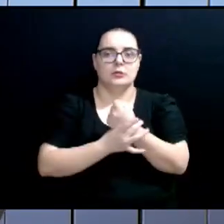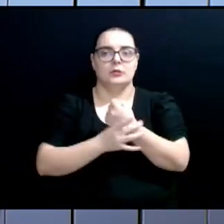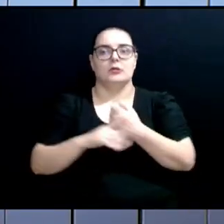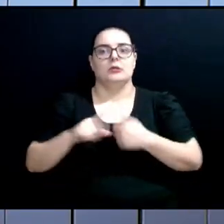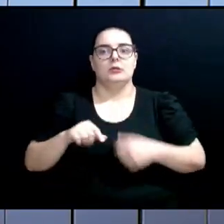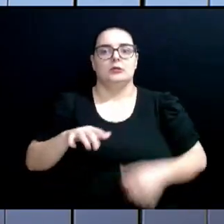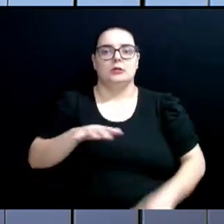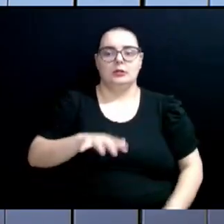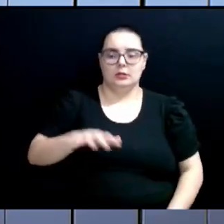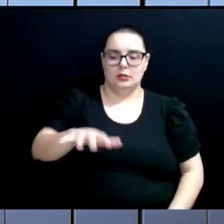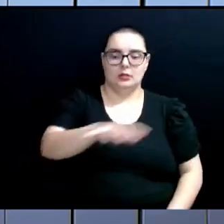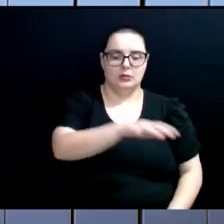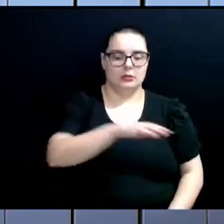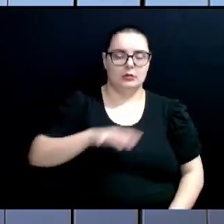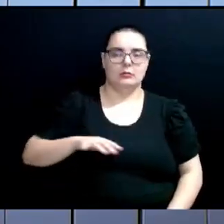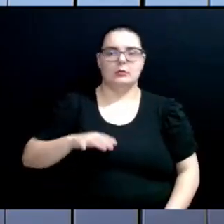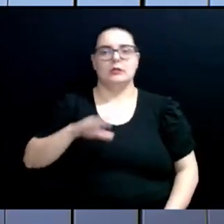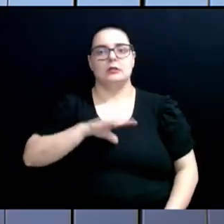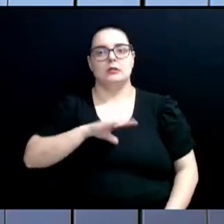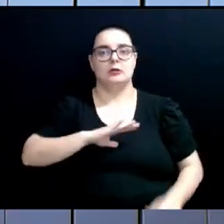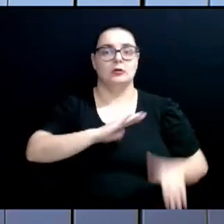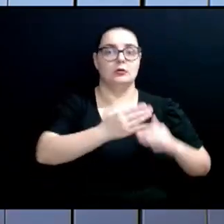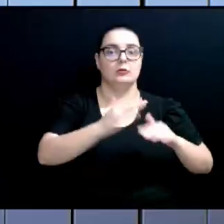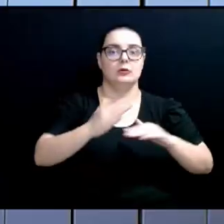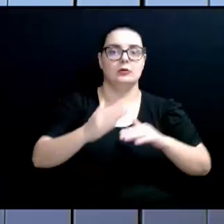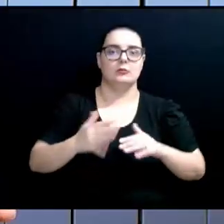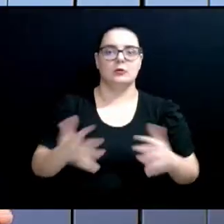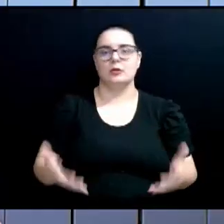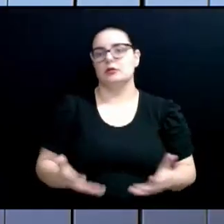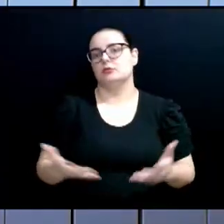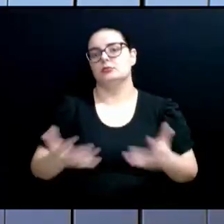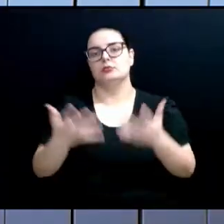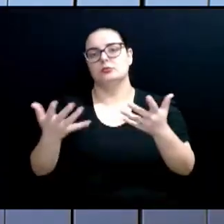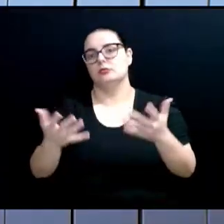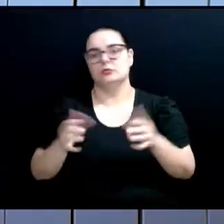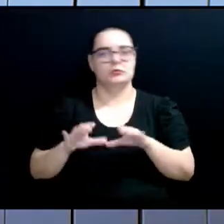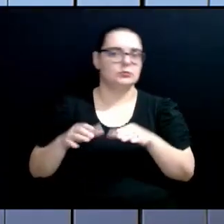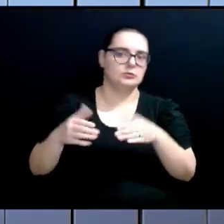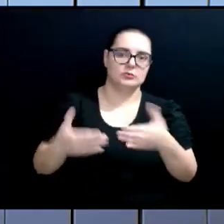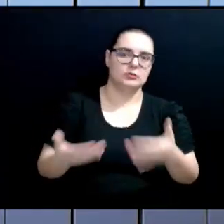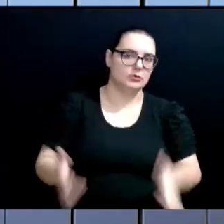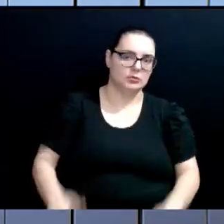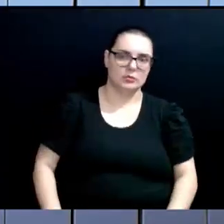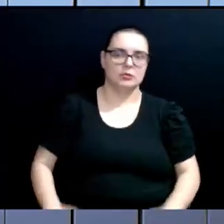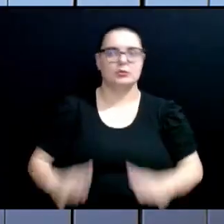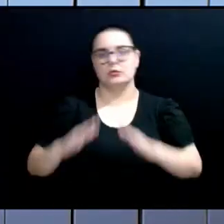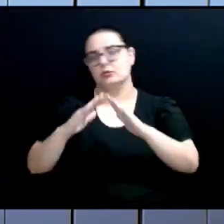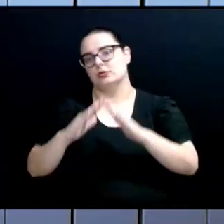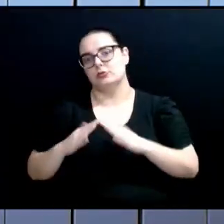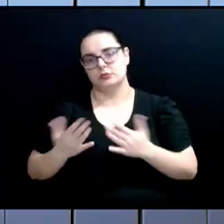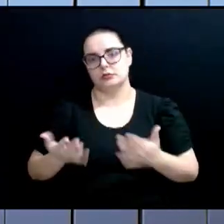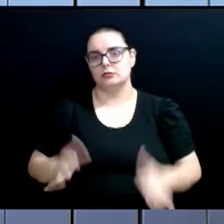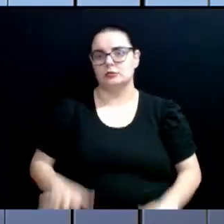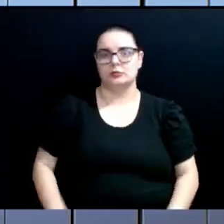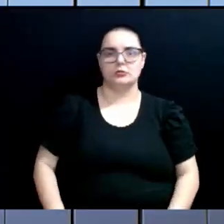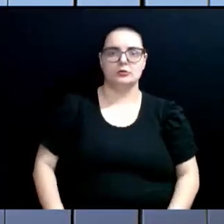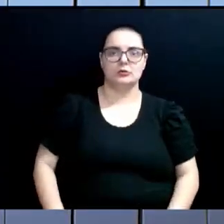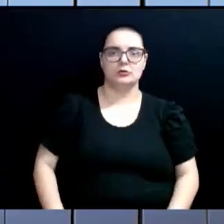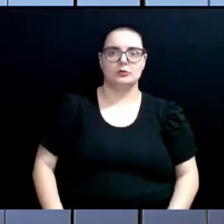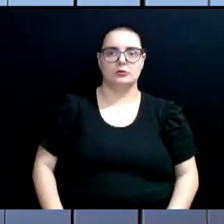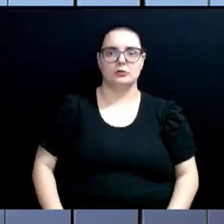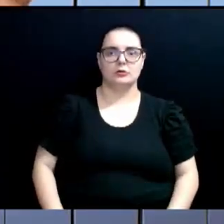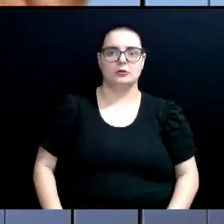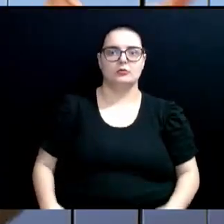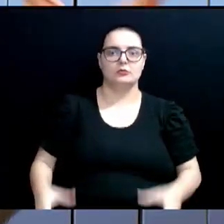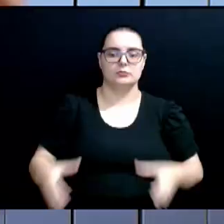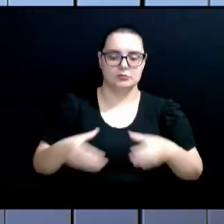aqueles bairros que, a partir da iniciativa de um grupo de moradores, se fecha, né, num